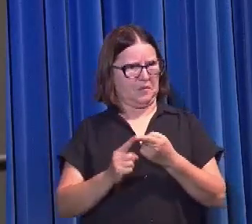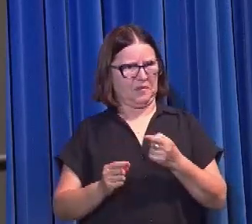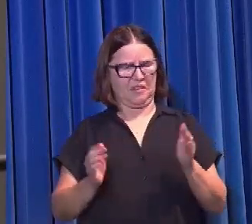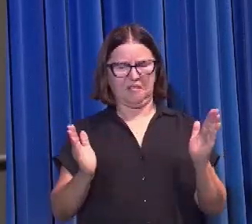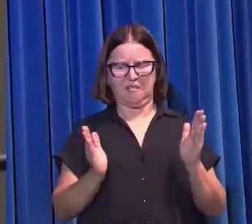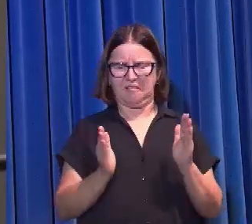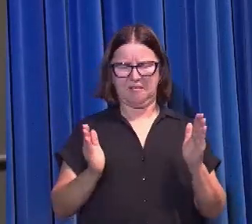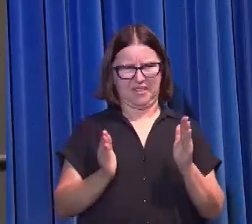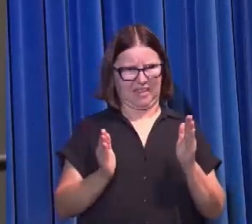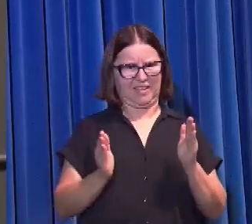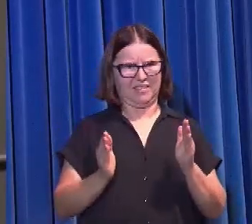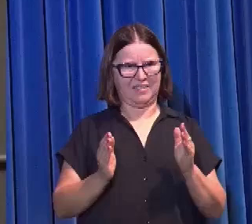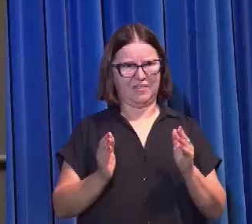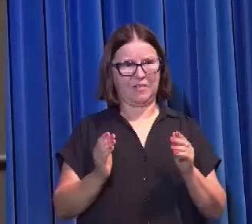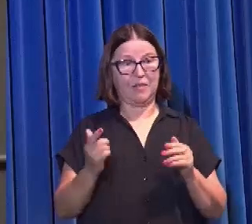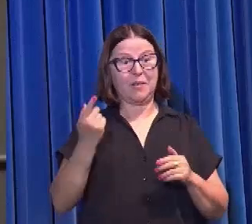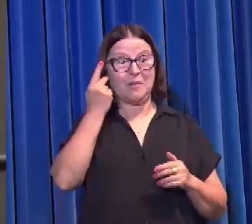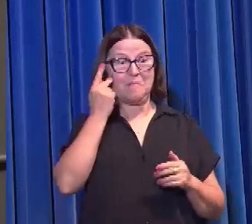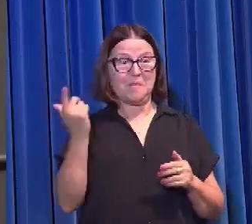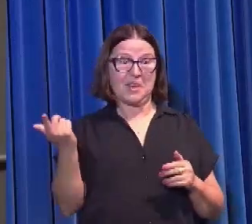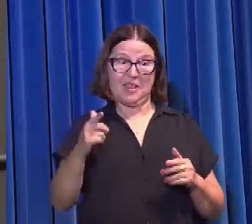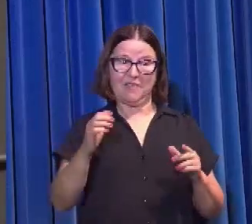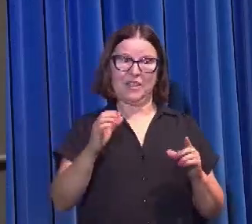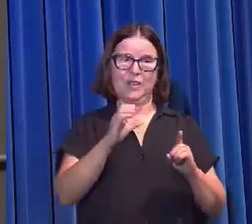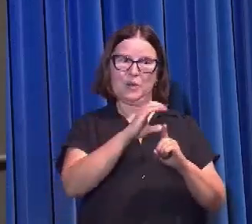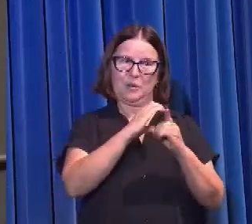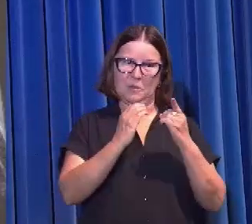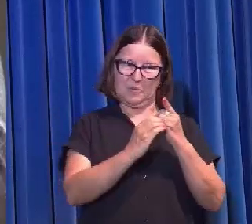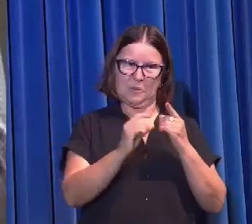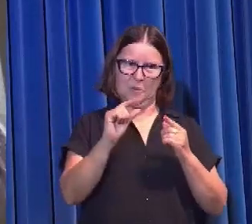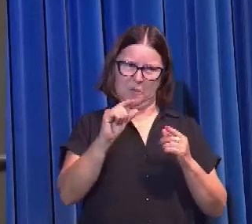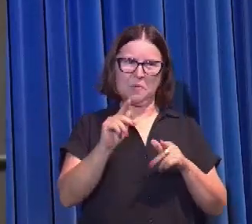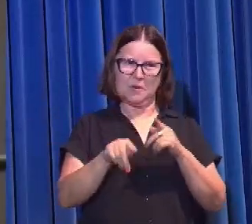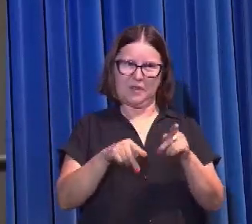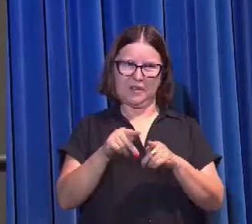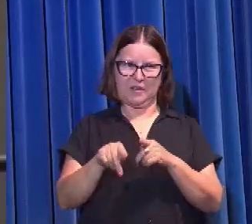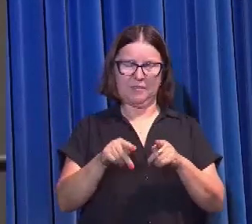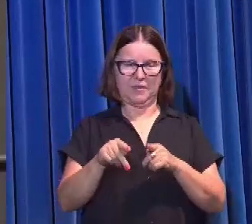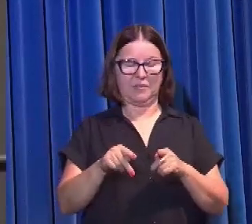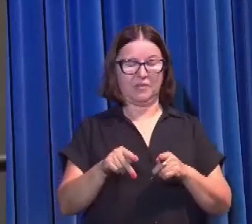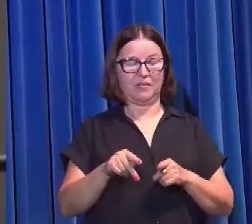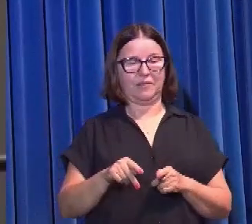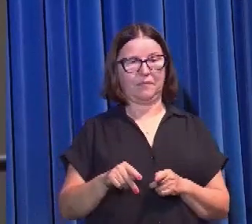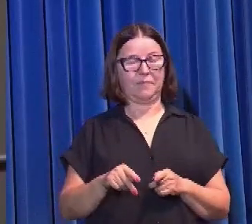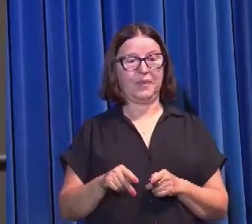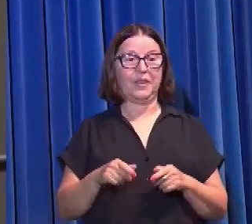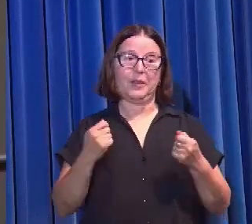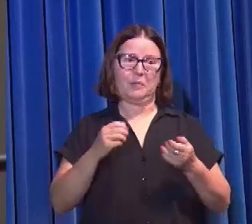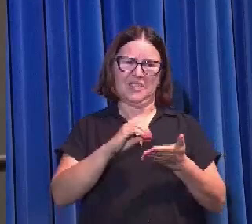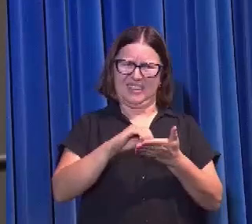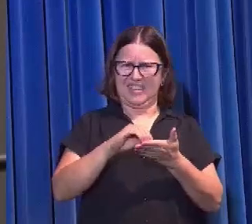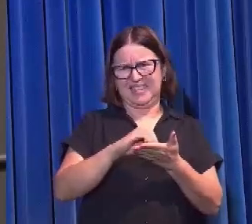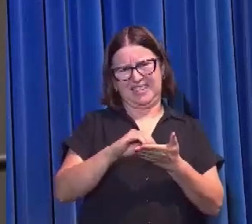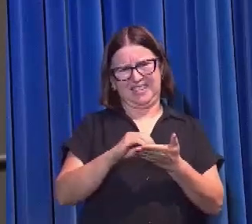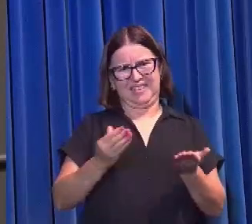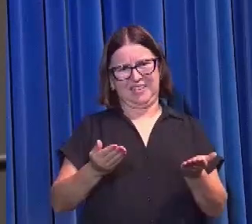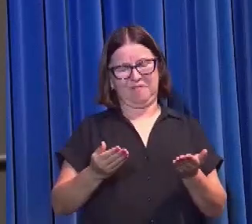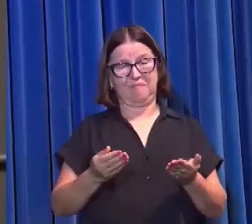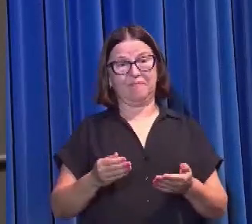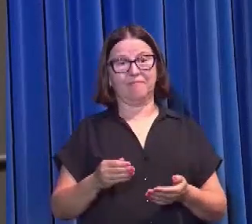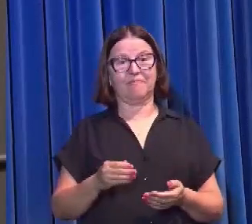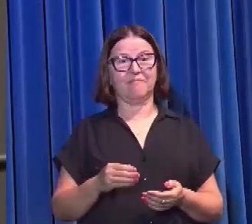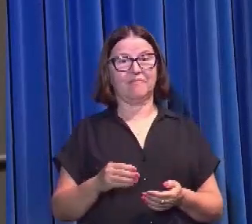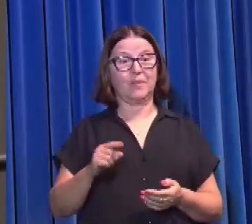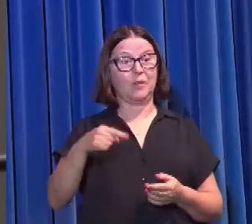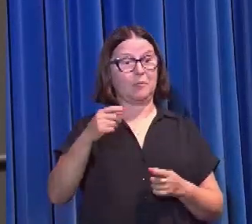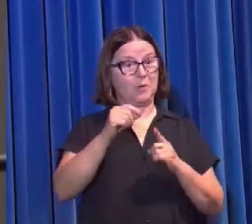limitação nas reuniões, os departamentos não funcionando, as restrições são terríveis, irmãos. Mês que vem agora vai fazer 1